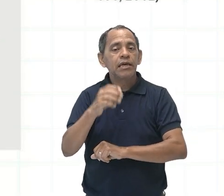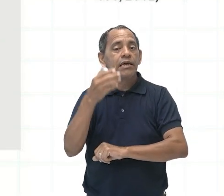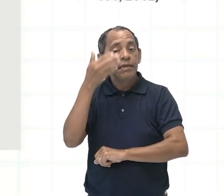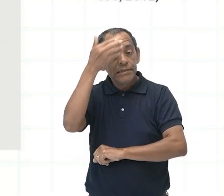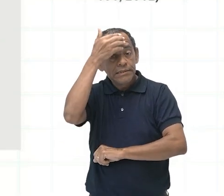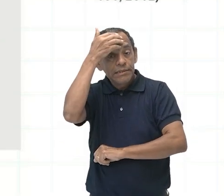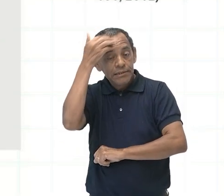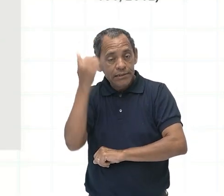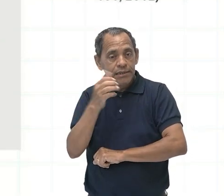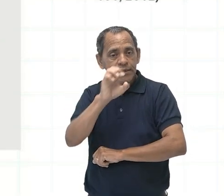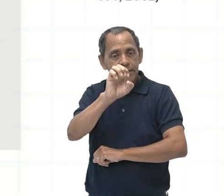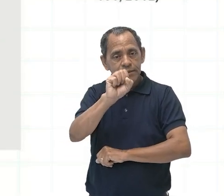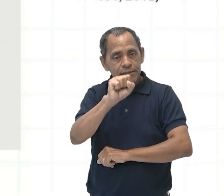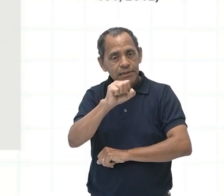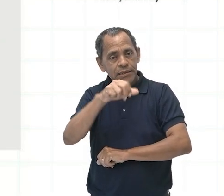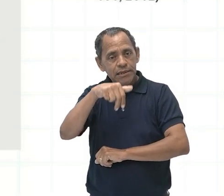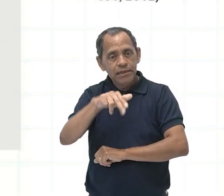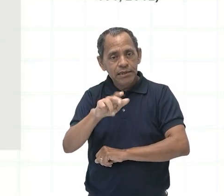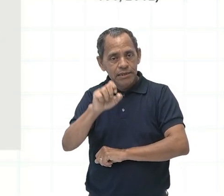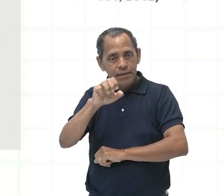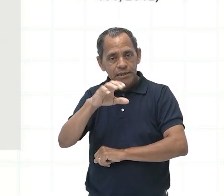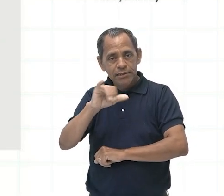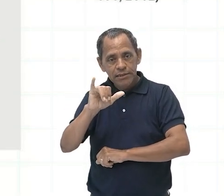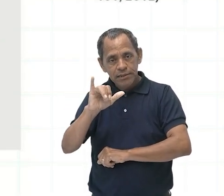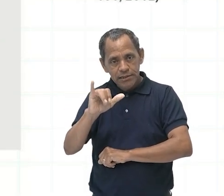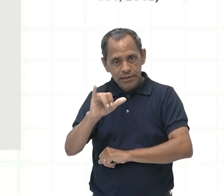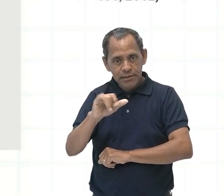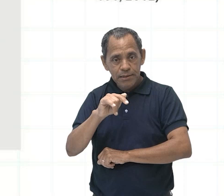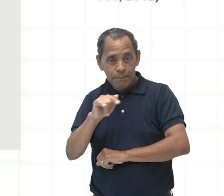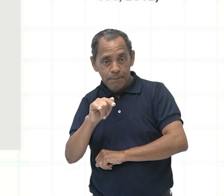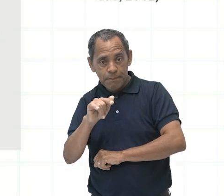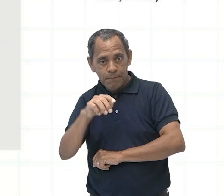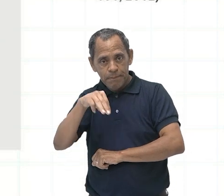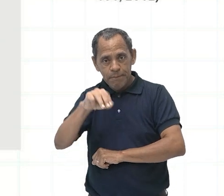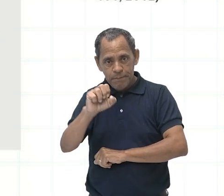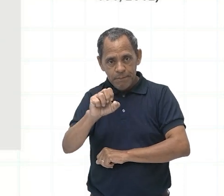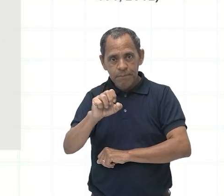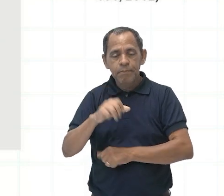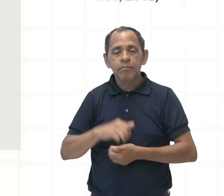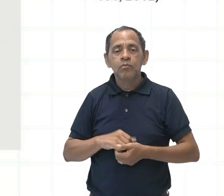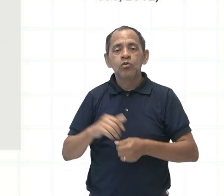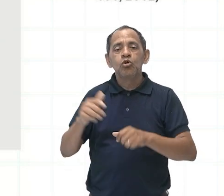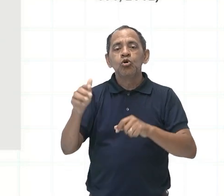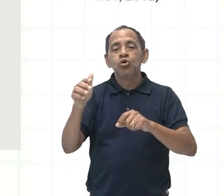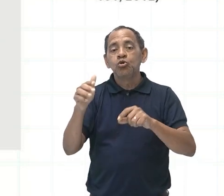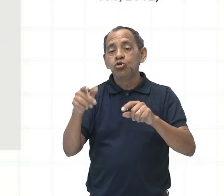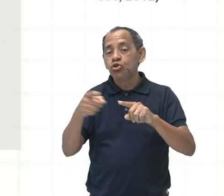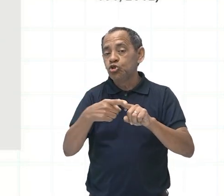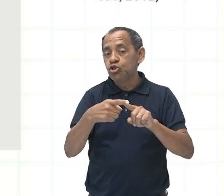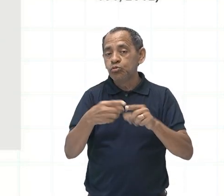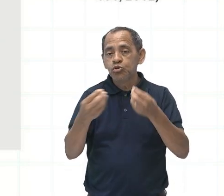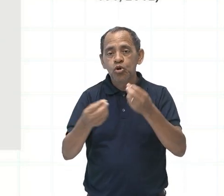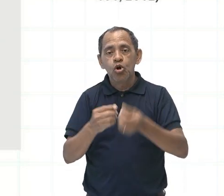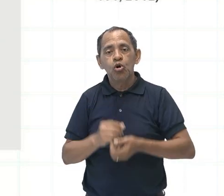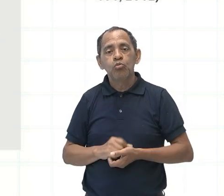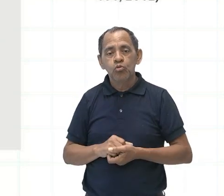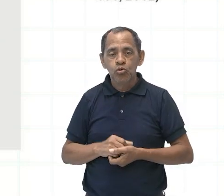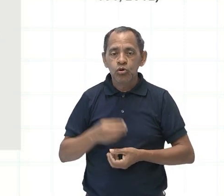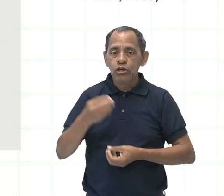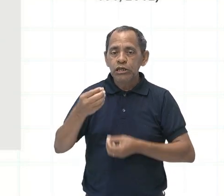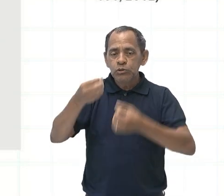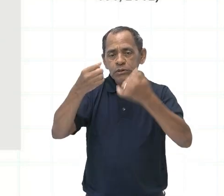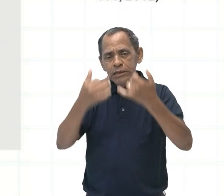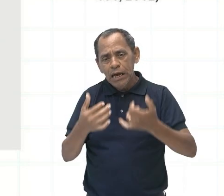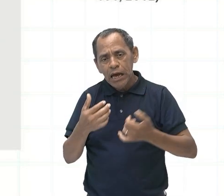expressão aí, minha velha me pega pelo pé, né? Uma forma informal de dizer que a sua mãe vai ficar ali